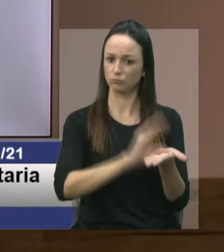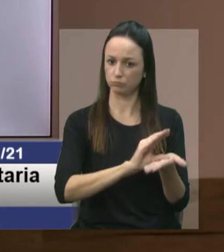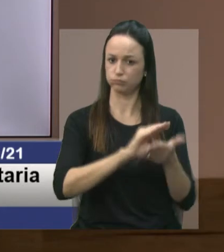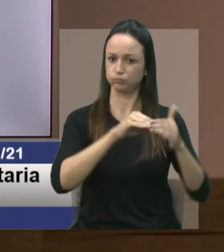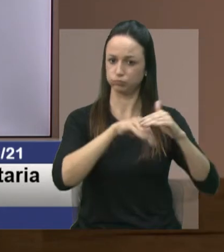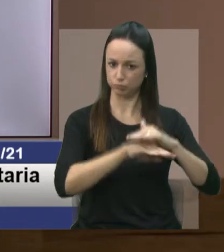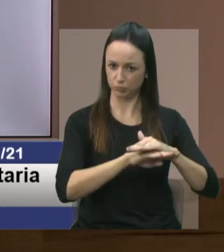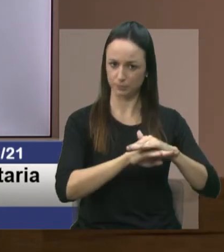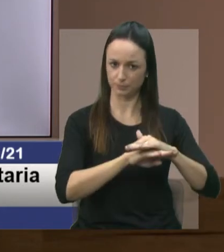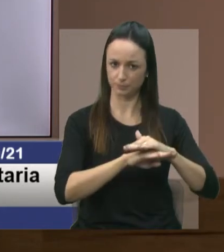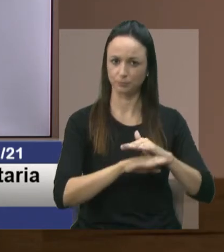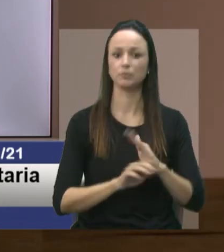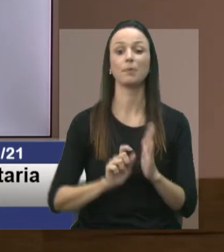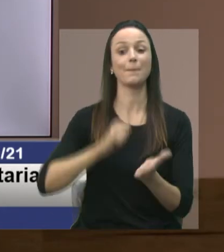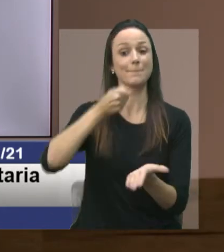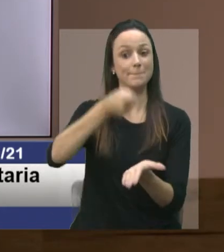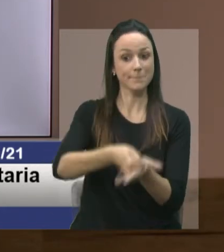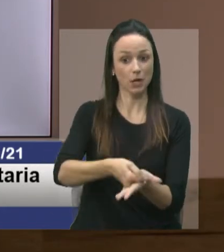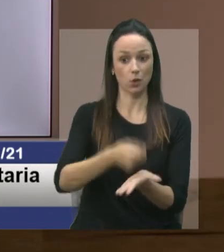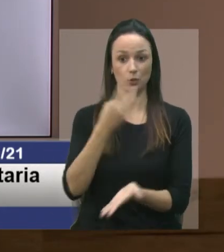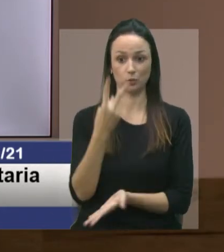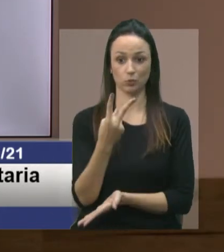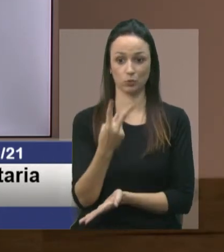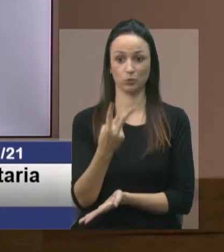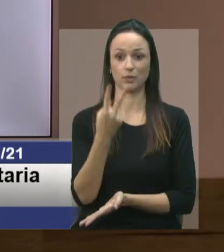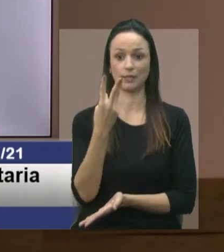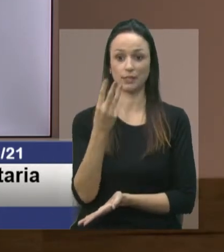R$ 317.322.733,54, liquidou